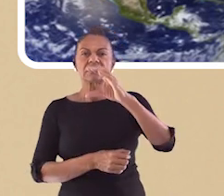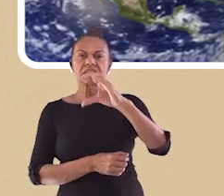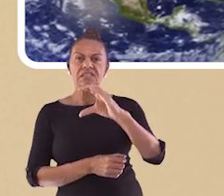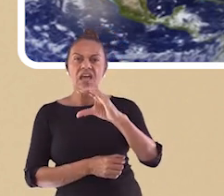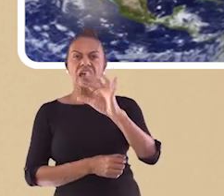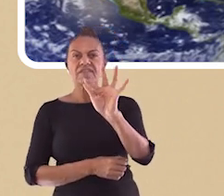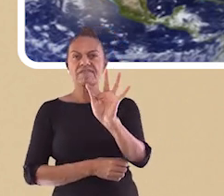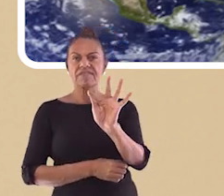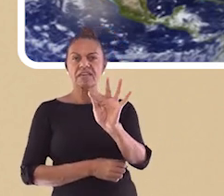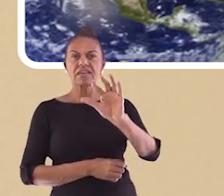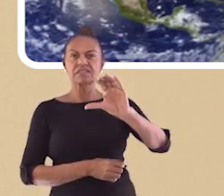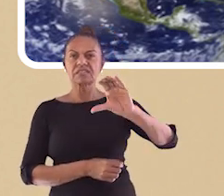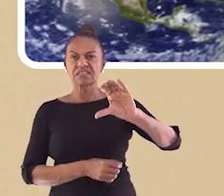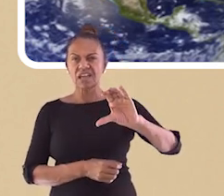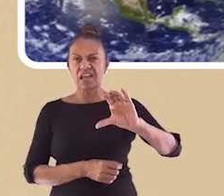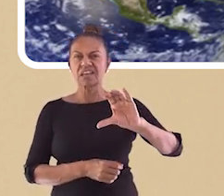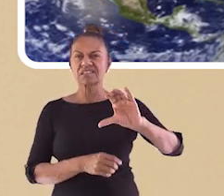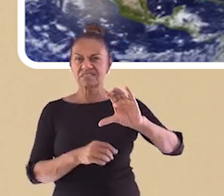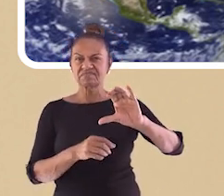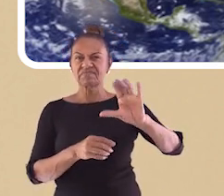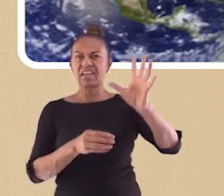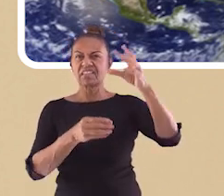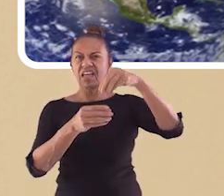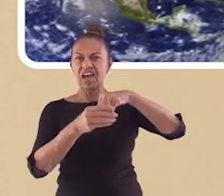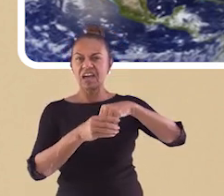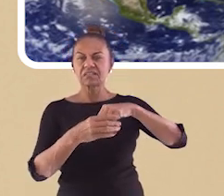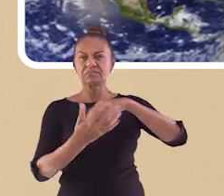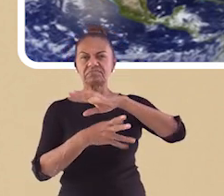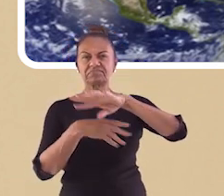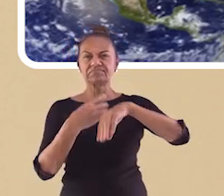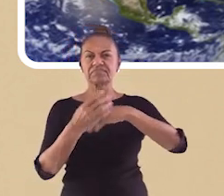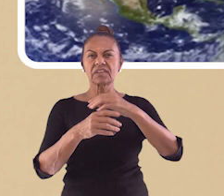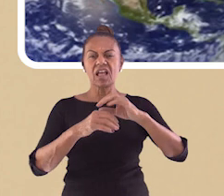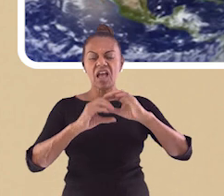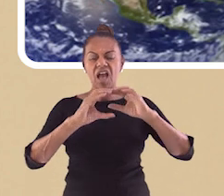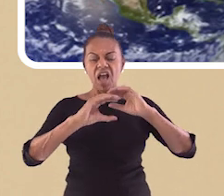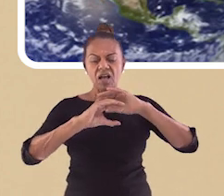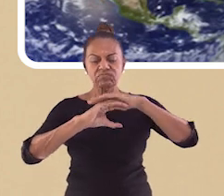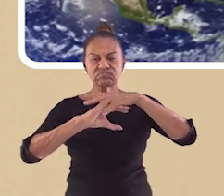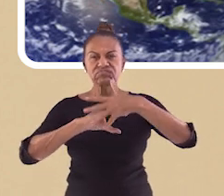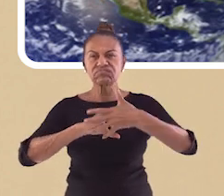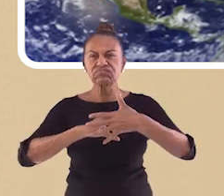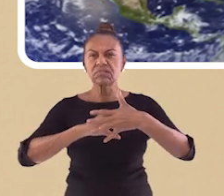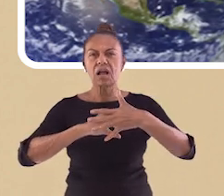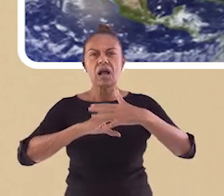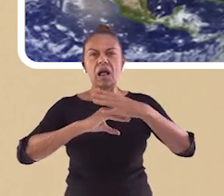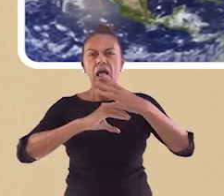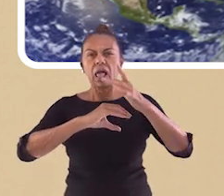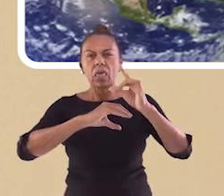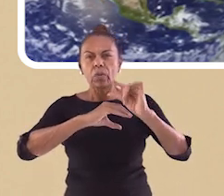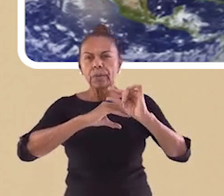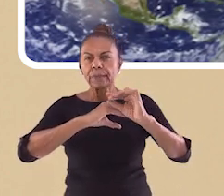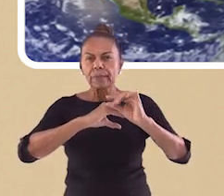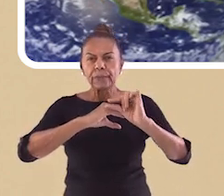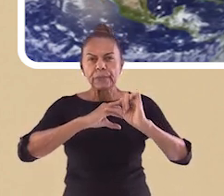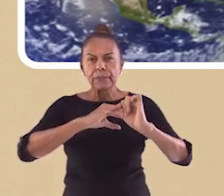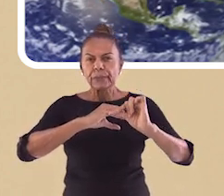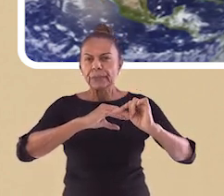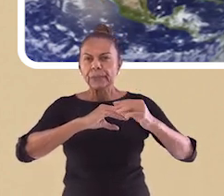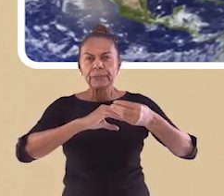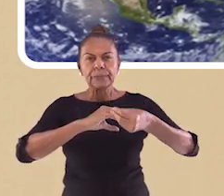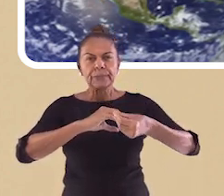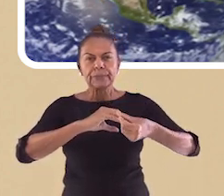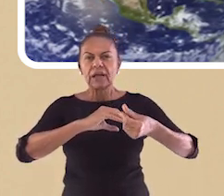substâncias chamado clorofluorcarbono, ou CFC, que destroem a camada, tornando-a mais fina em algumas regiões